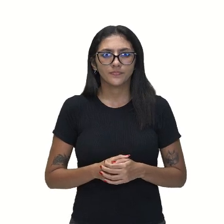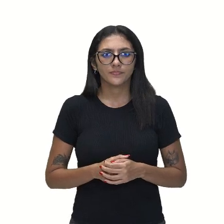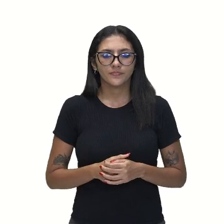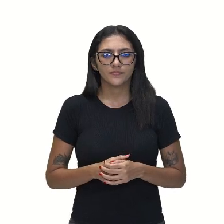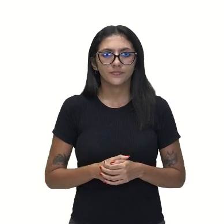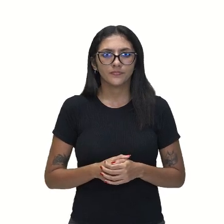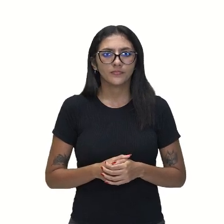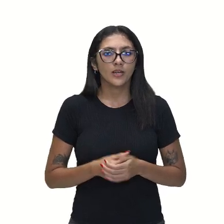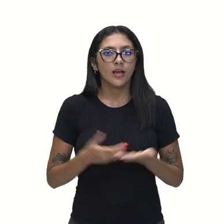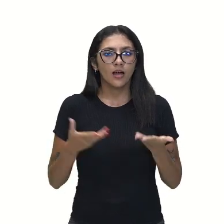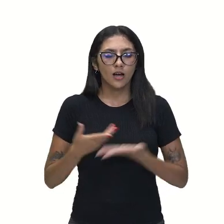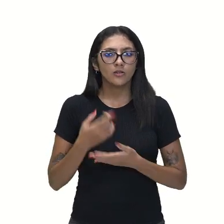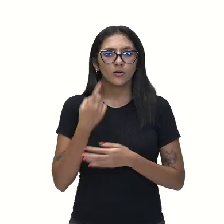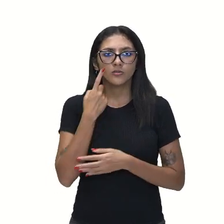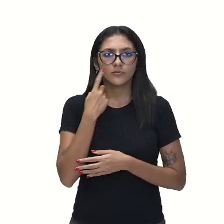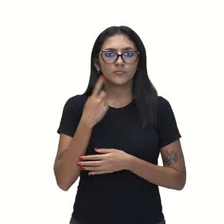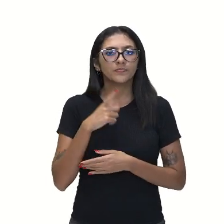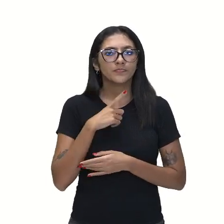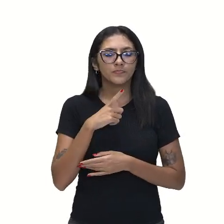agora,